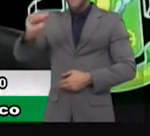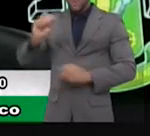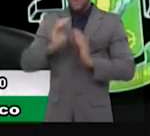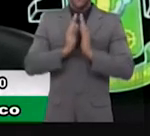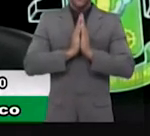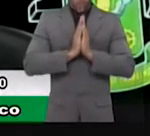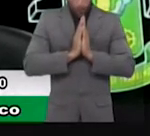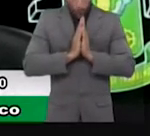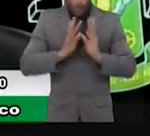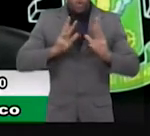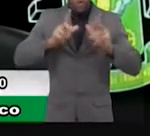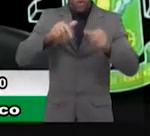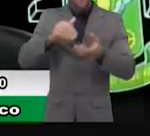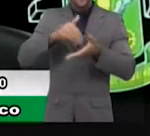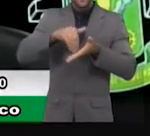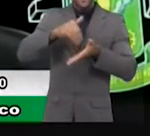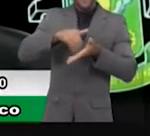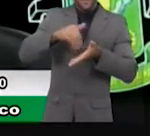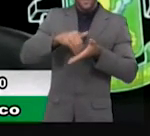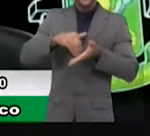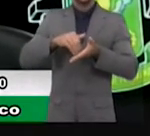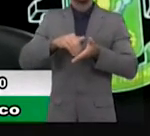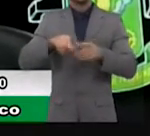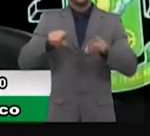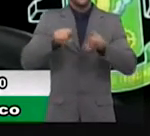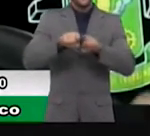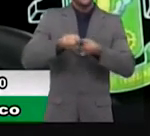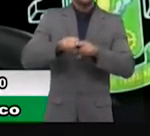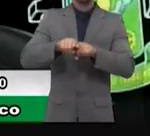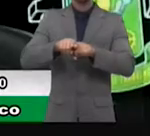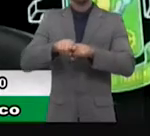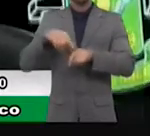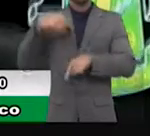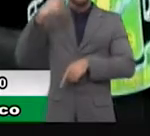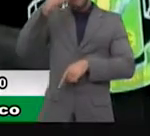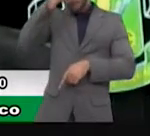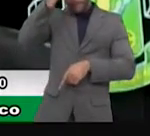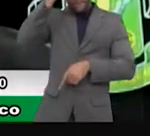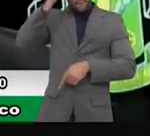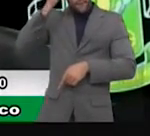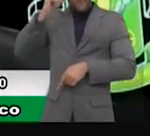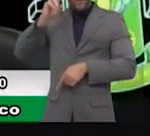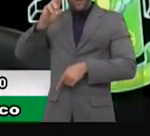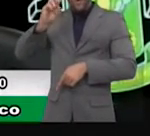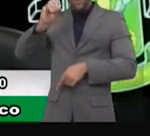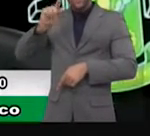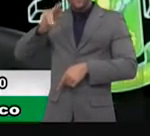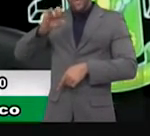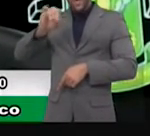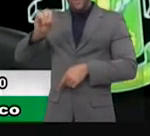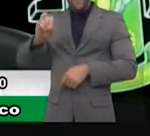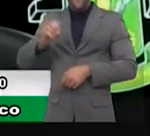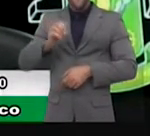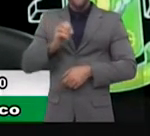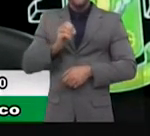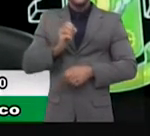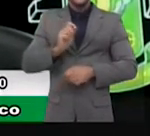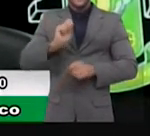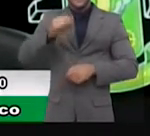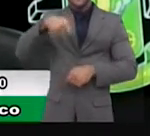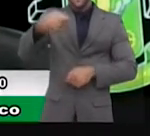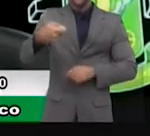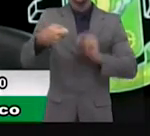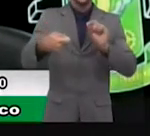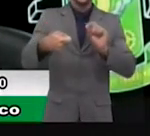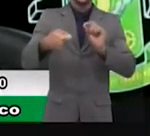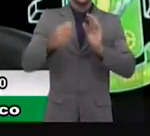os secretariado do prefeito Rogério Lins também, e a todos os vereadores. Fica aqui uma palavra de gratidão a todos vocês.